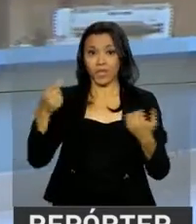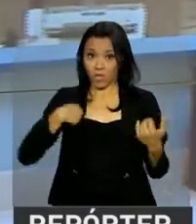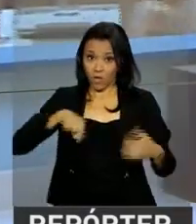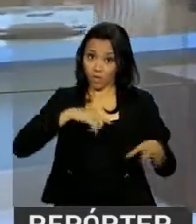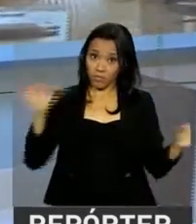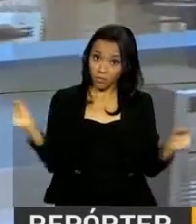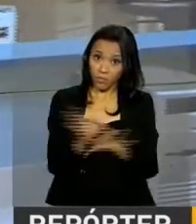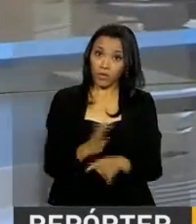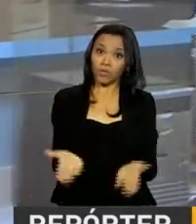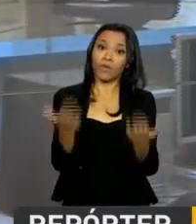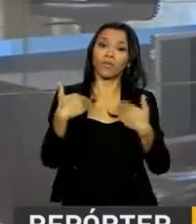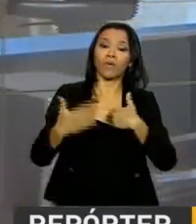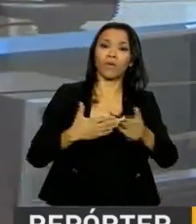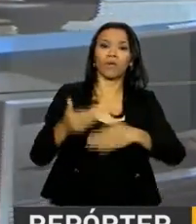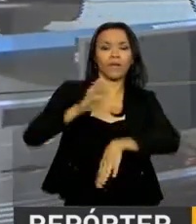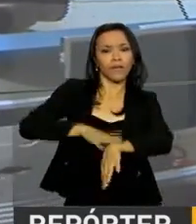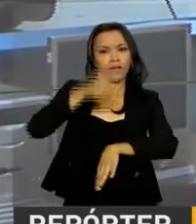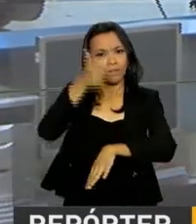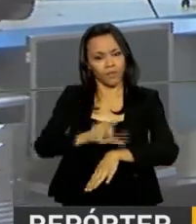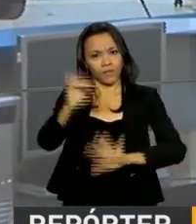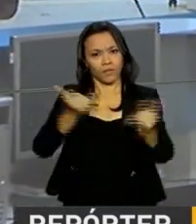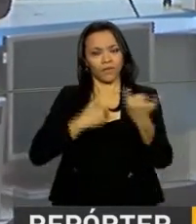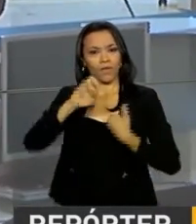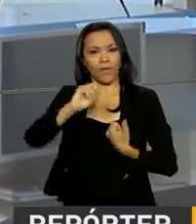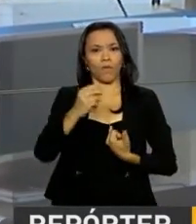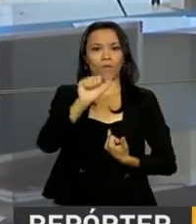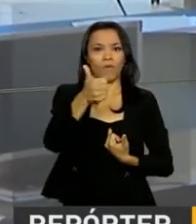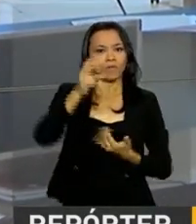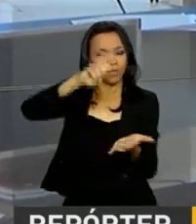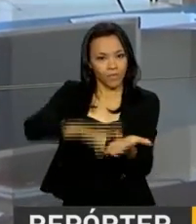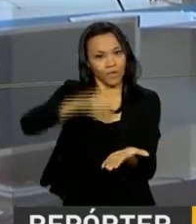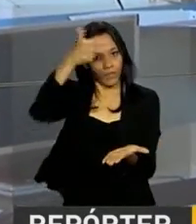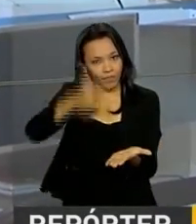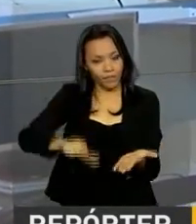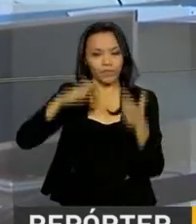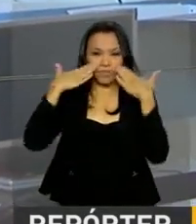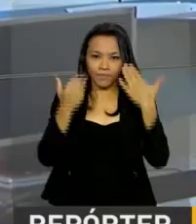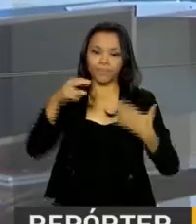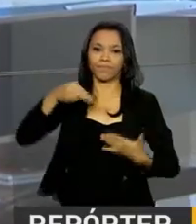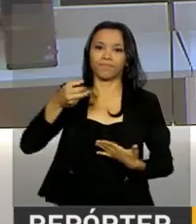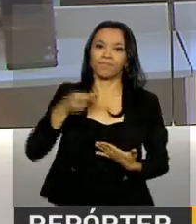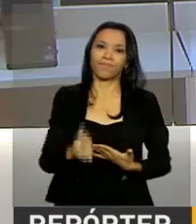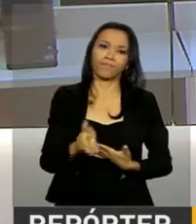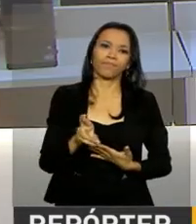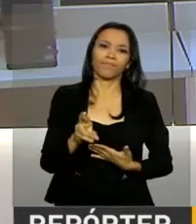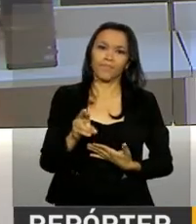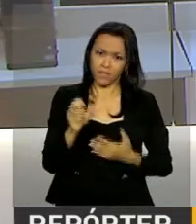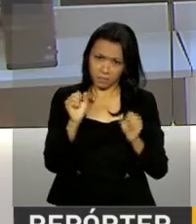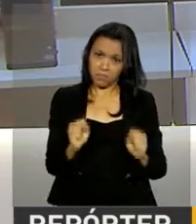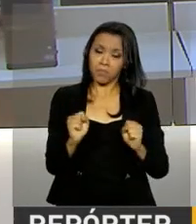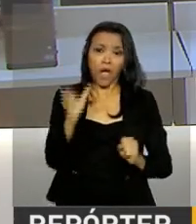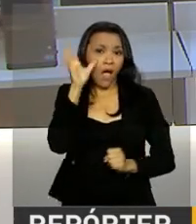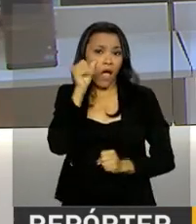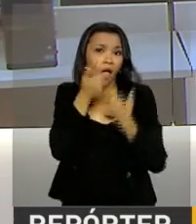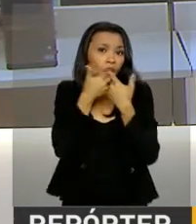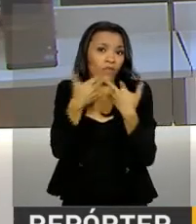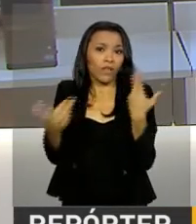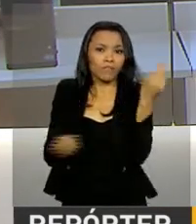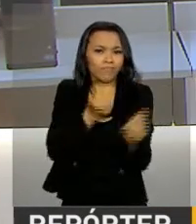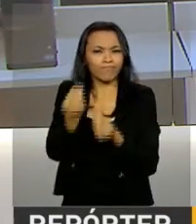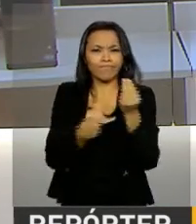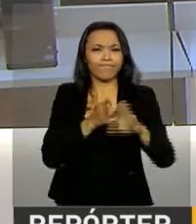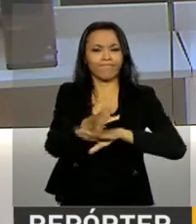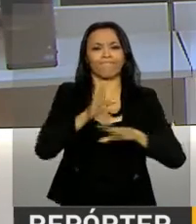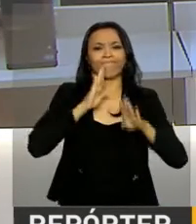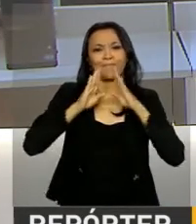voltar a qualquer momento com outras informações ou às 11 da manhã na próxima edição do repórter nbr você pode acompanhar também as novidades em